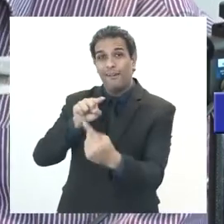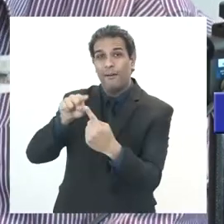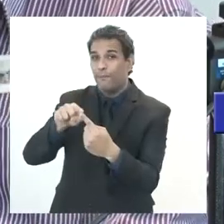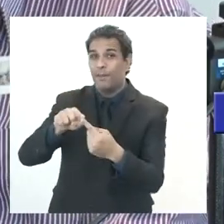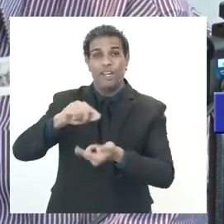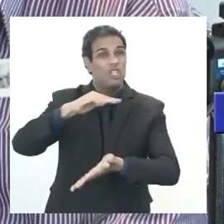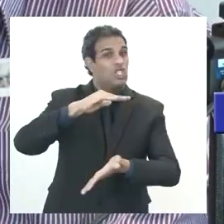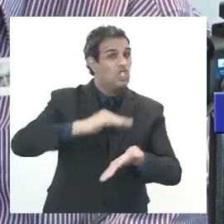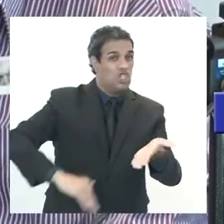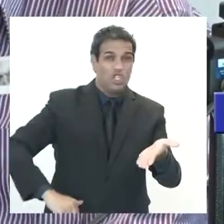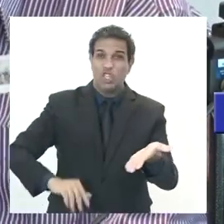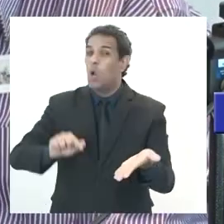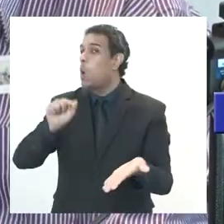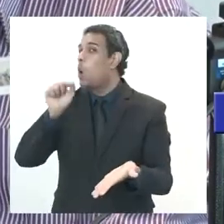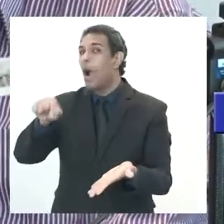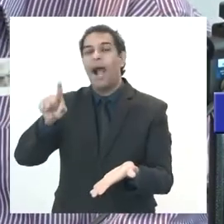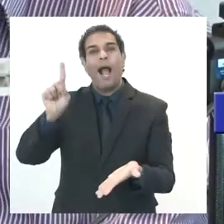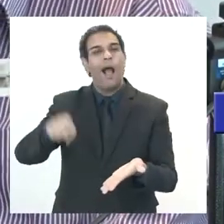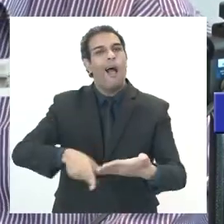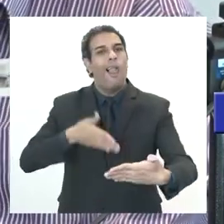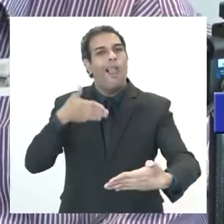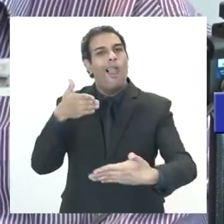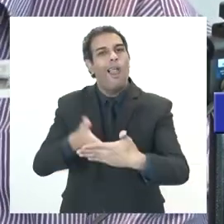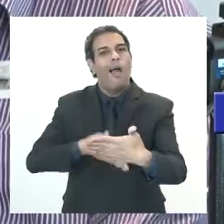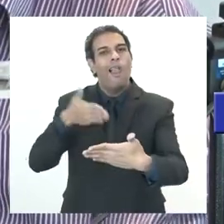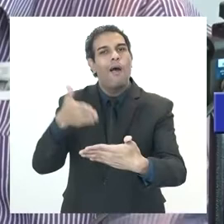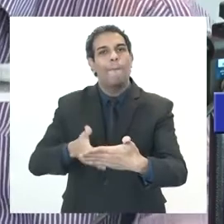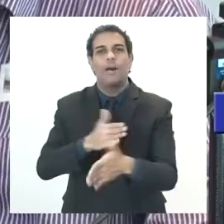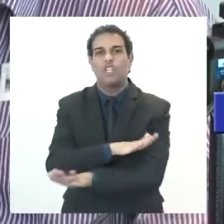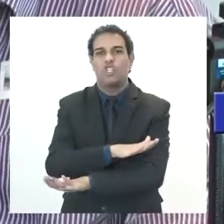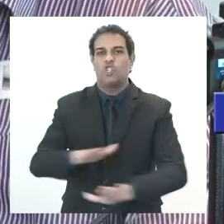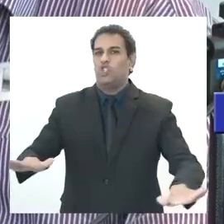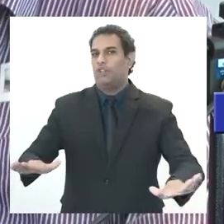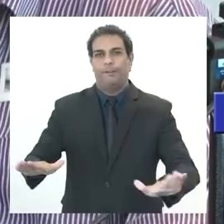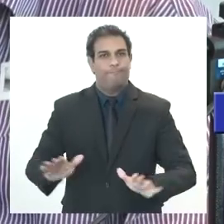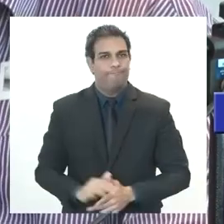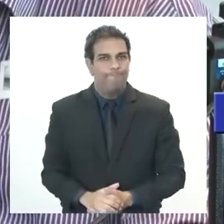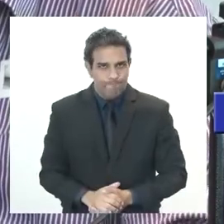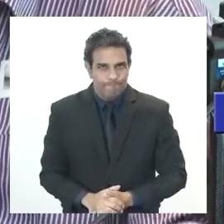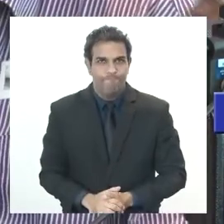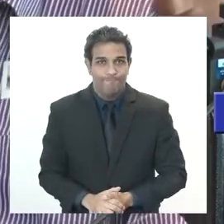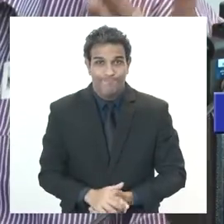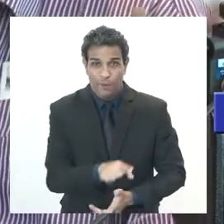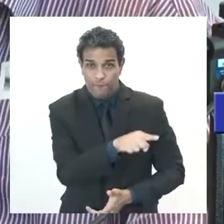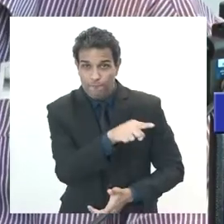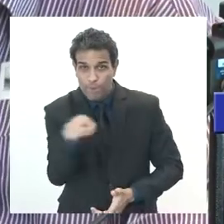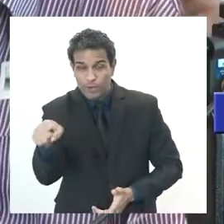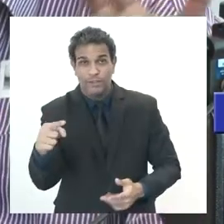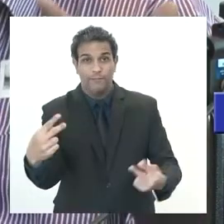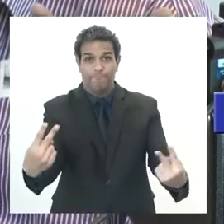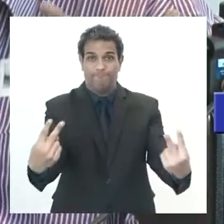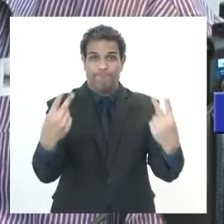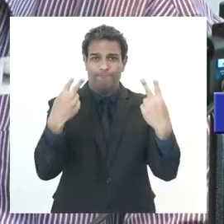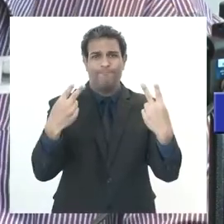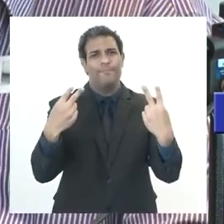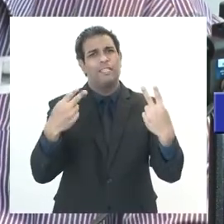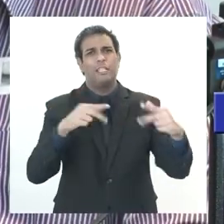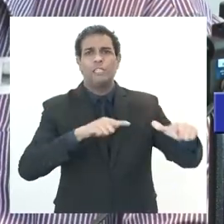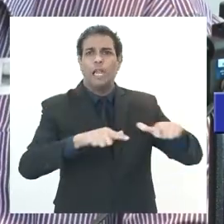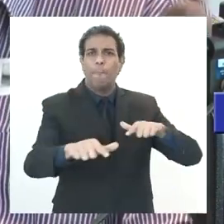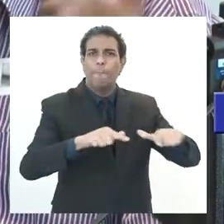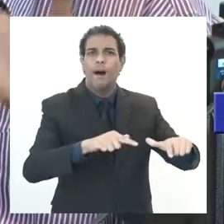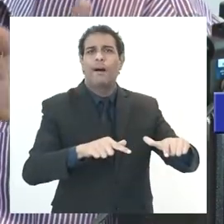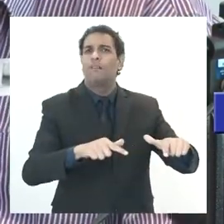rejeitada de pronto porque ela é o limite da barbária eu falo para você que estamos assistindo quer trabalhador